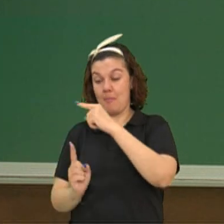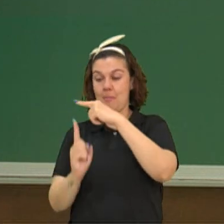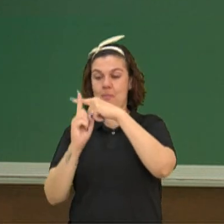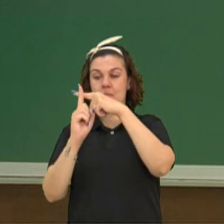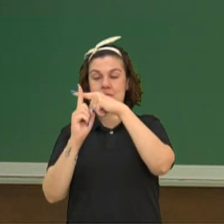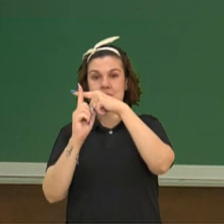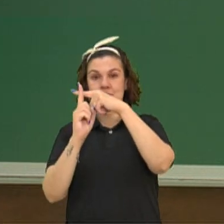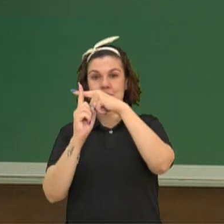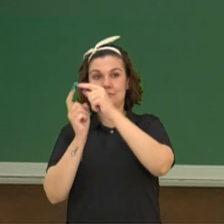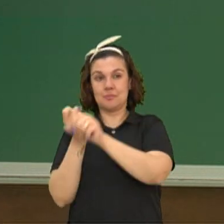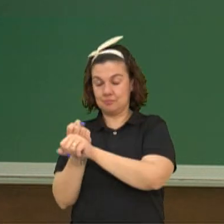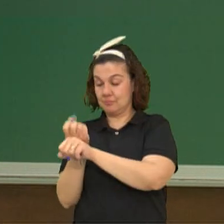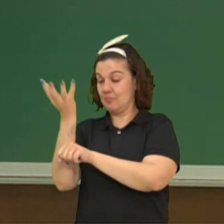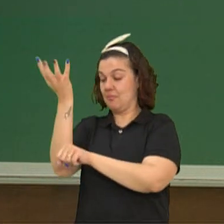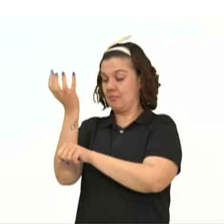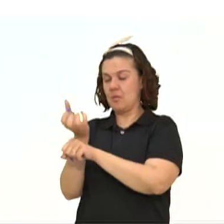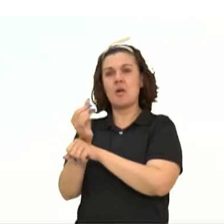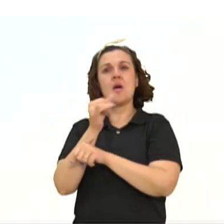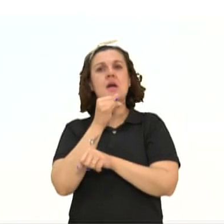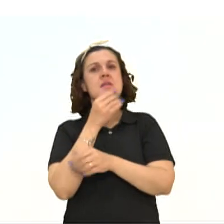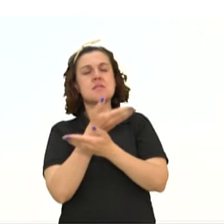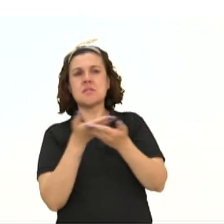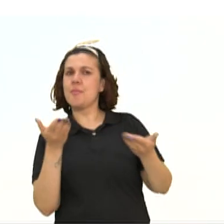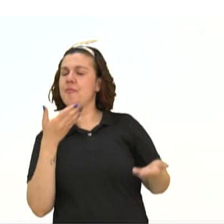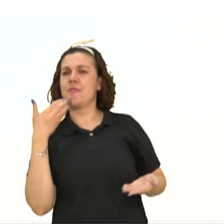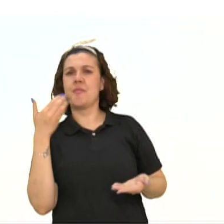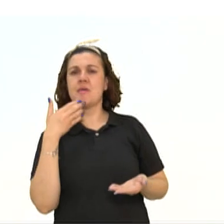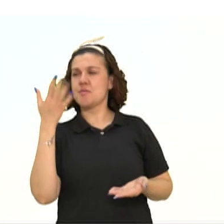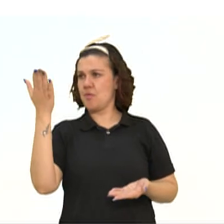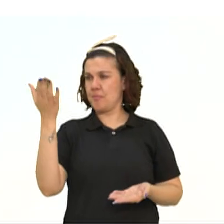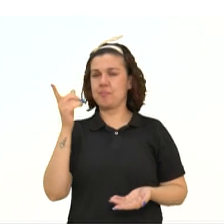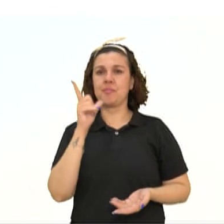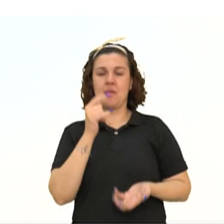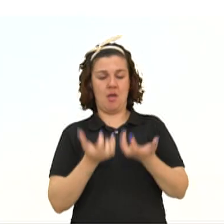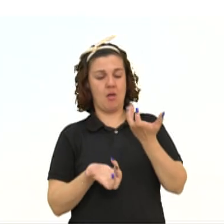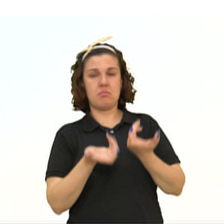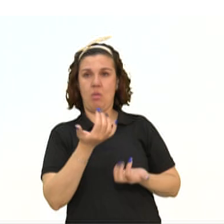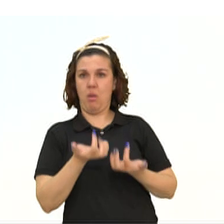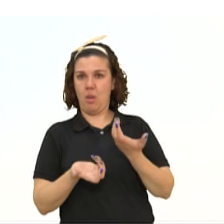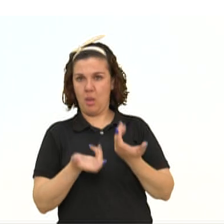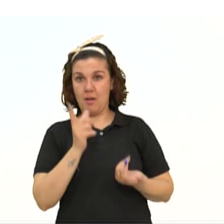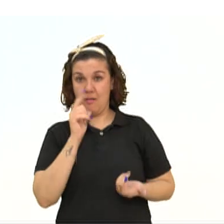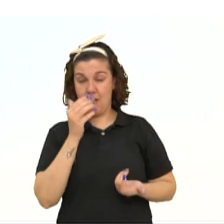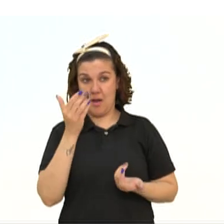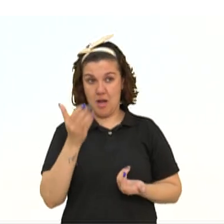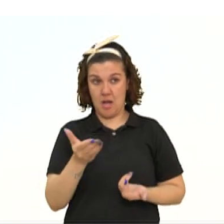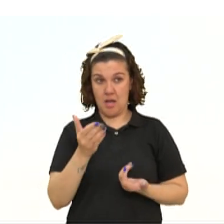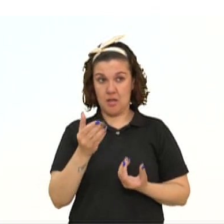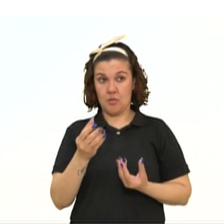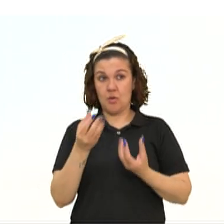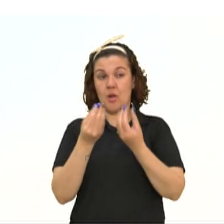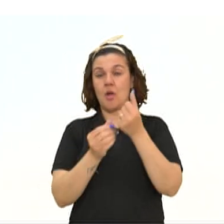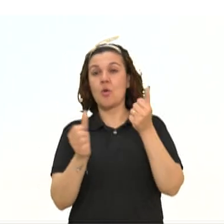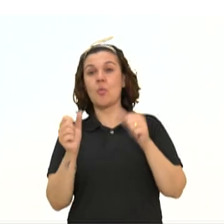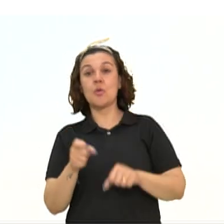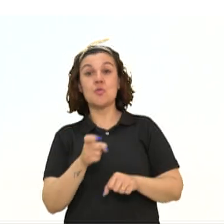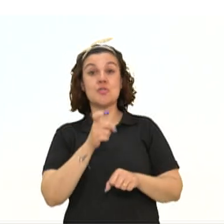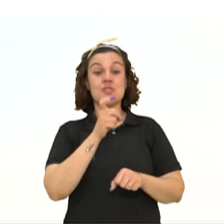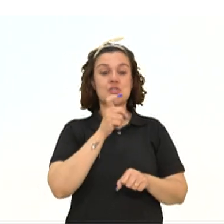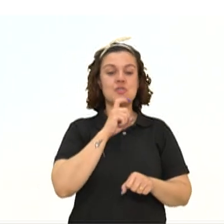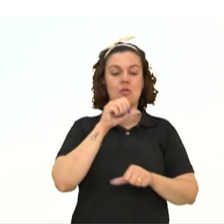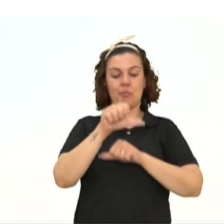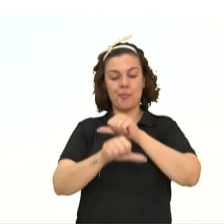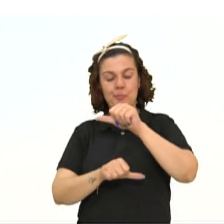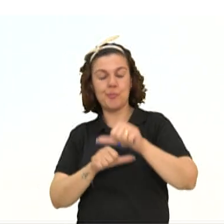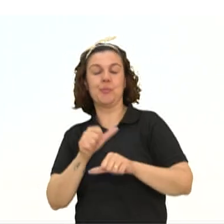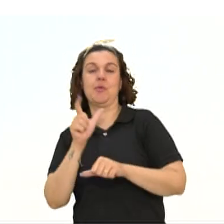positivo. São exemplos, então, de processos endotérmicos. A ebulição da água, a fusão da água, que é o derreter,